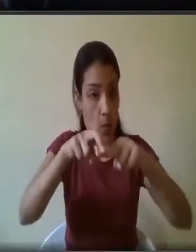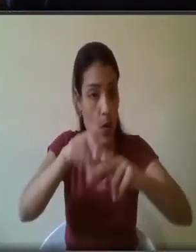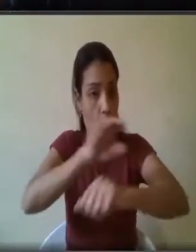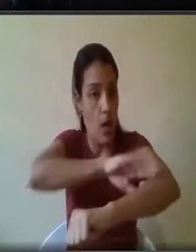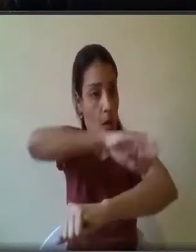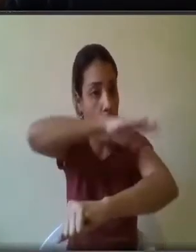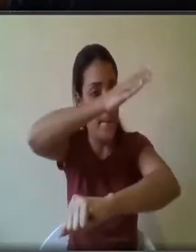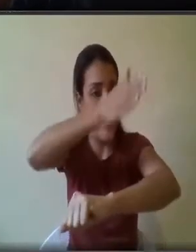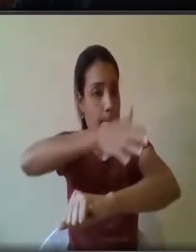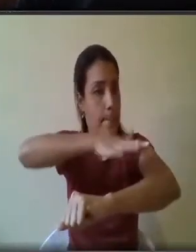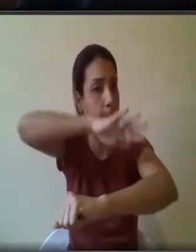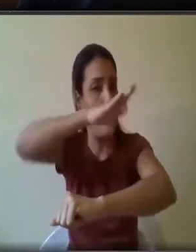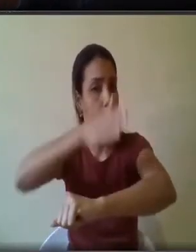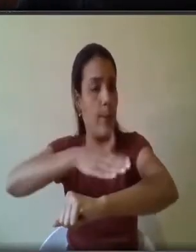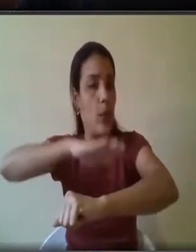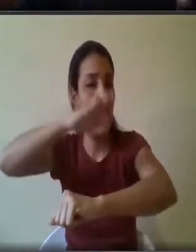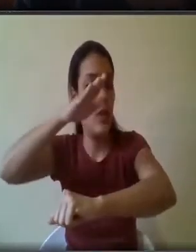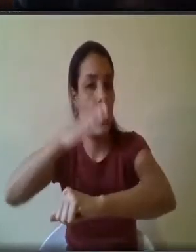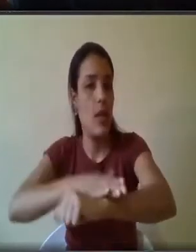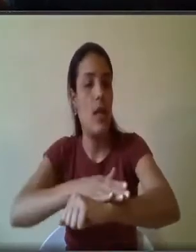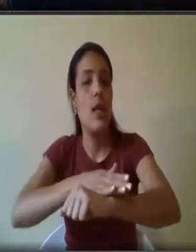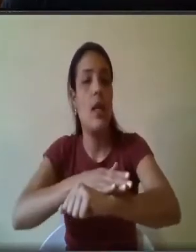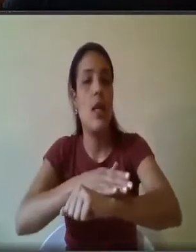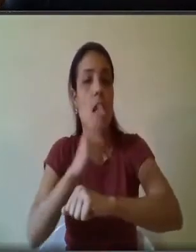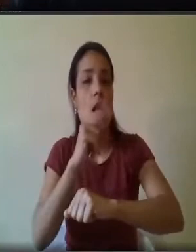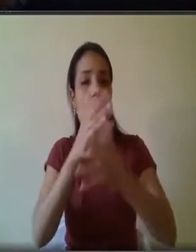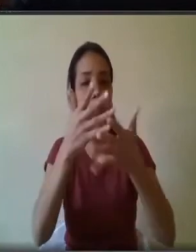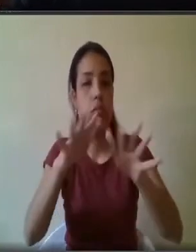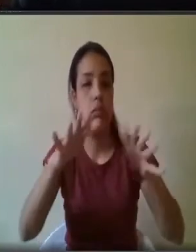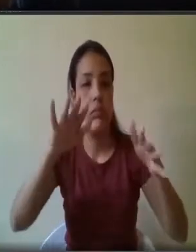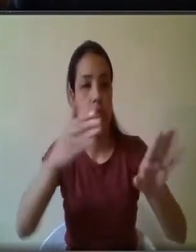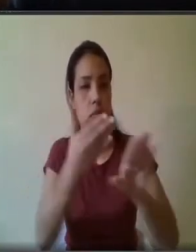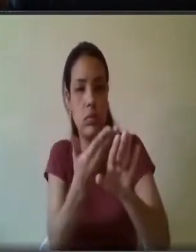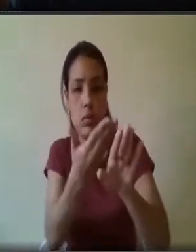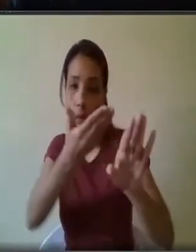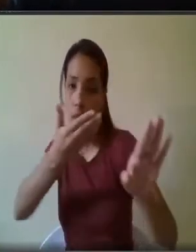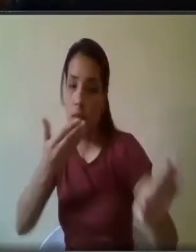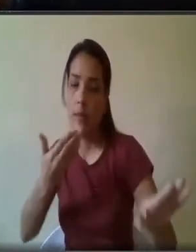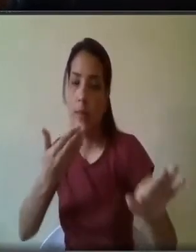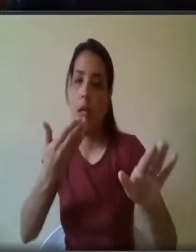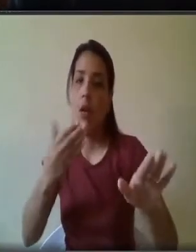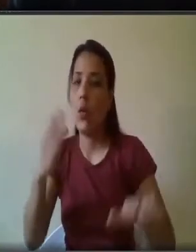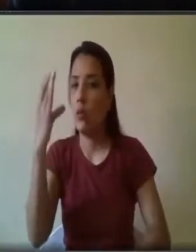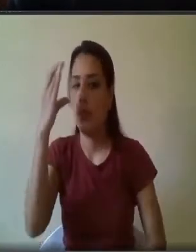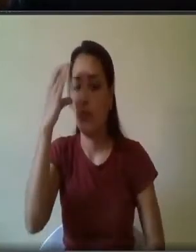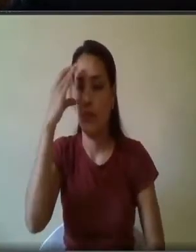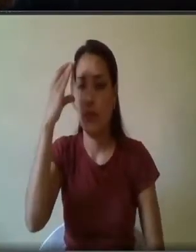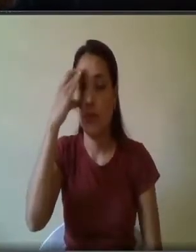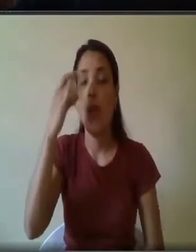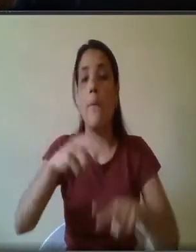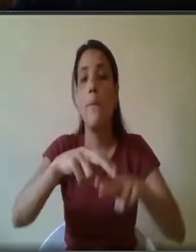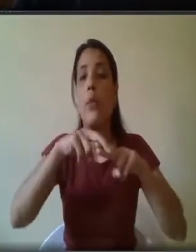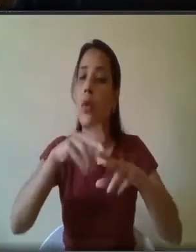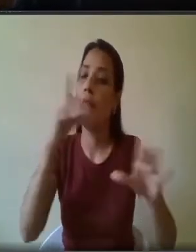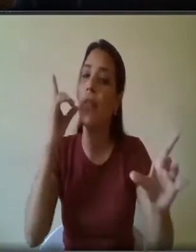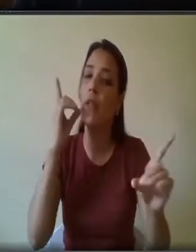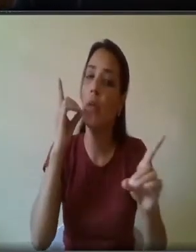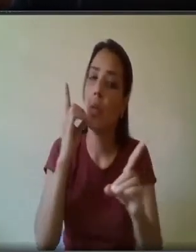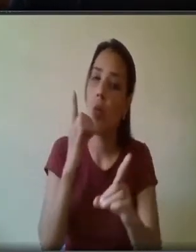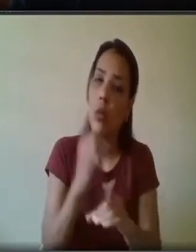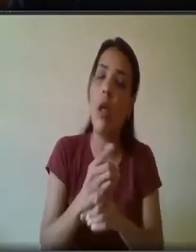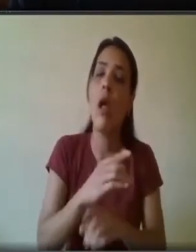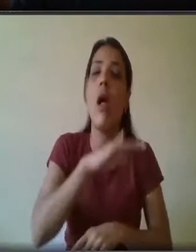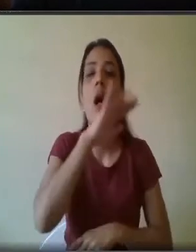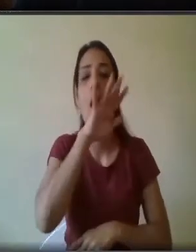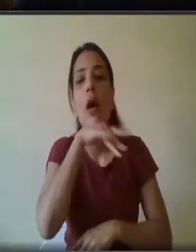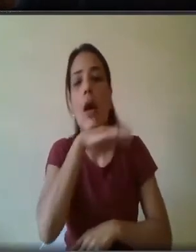mas do Pacífico para o Atlântico. Isso é muito interessante. Por isso que você vai encontrar fósseis aqui, você vai encontrar petróleo.